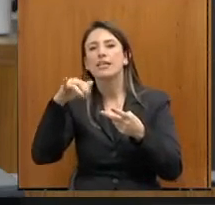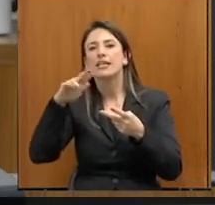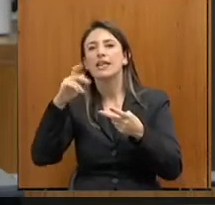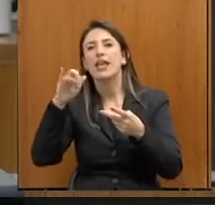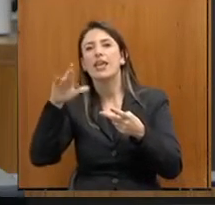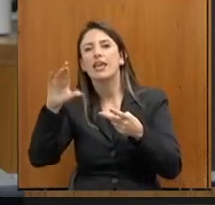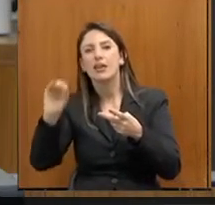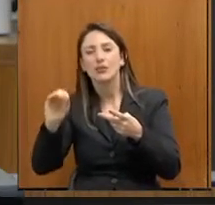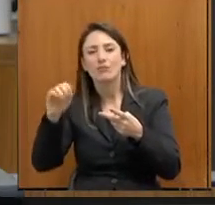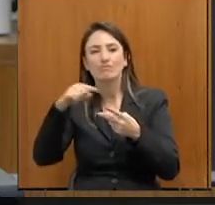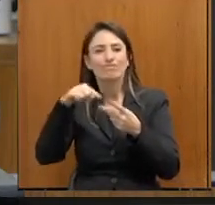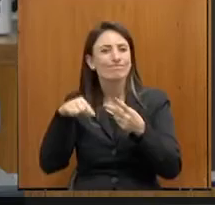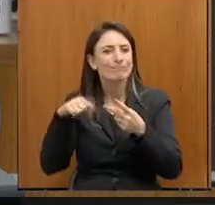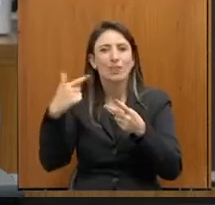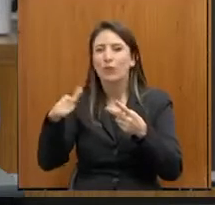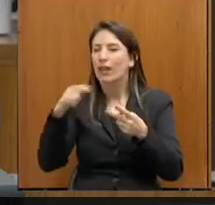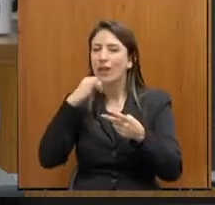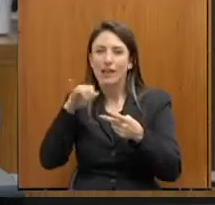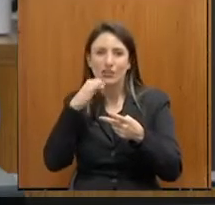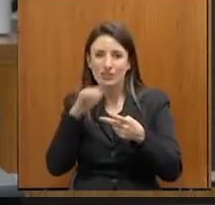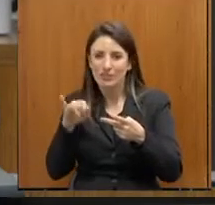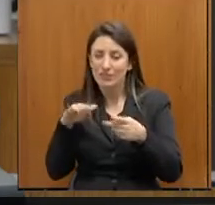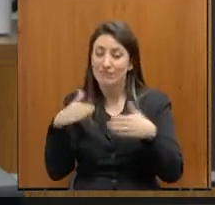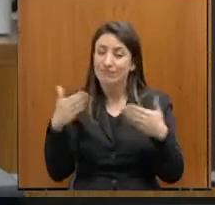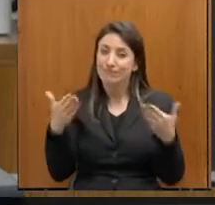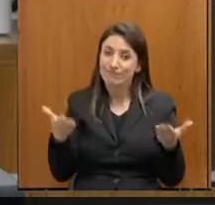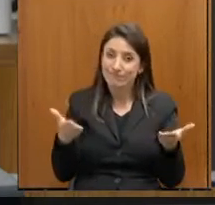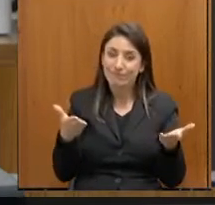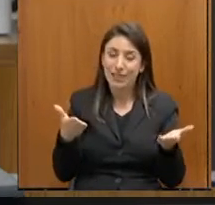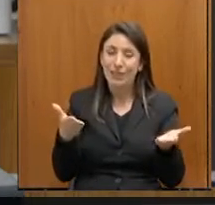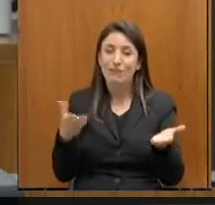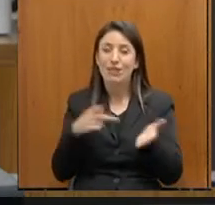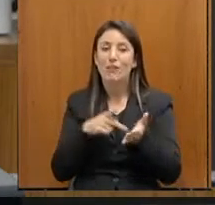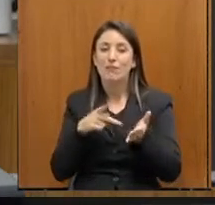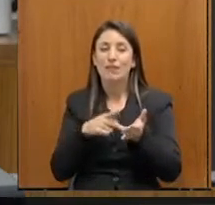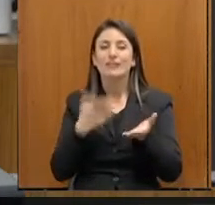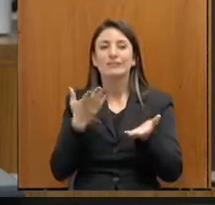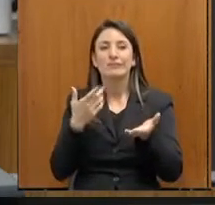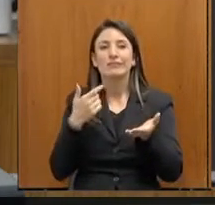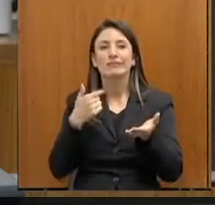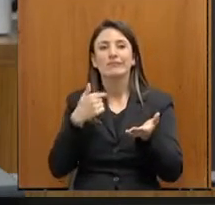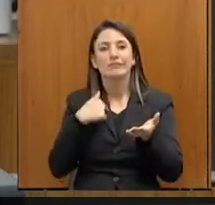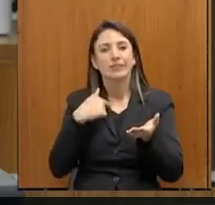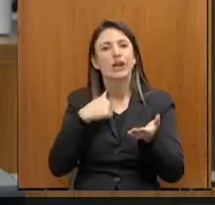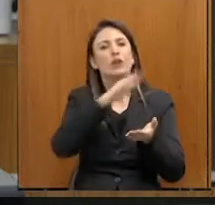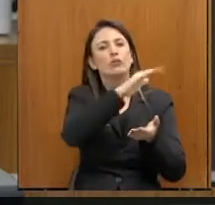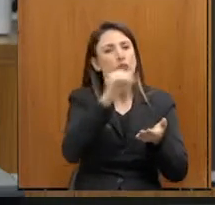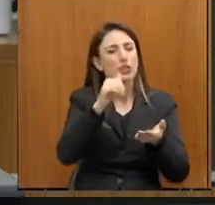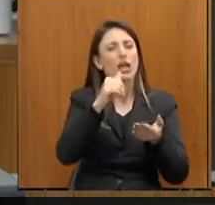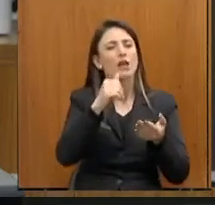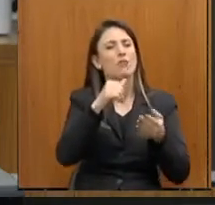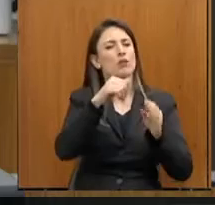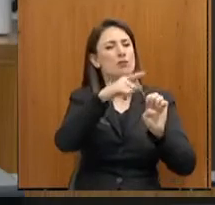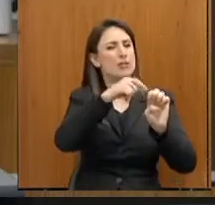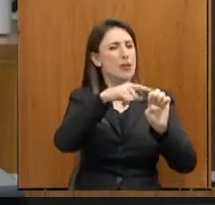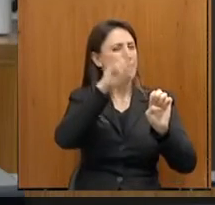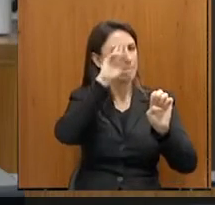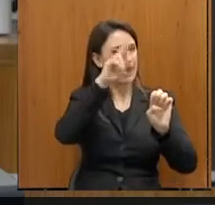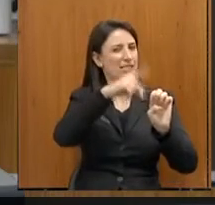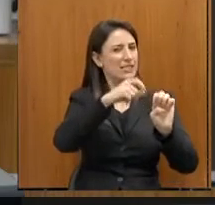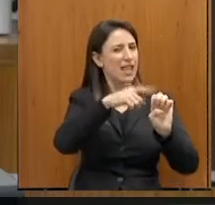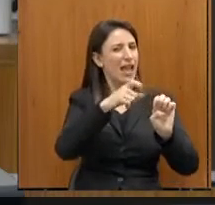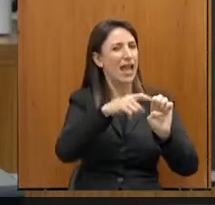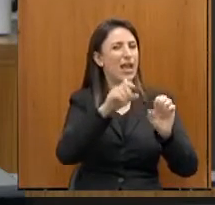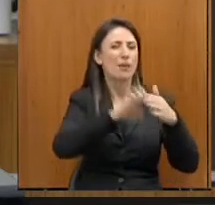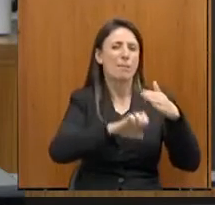que não tem energia então realmente são empresários desde pequenos empresários até megas